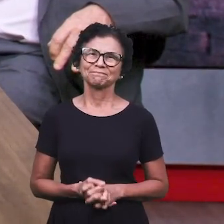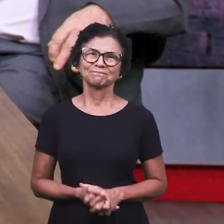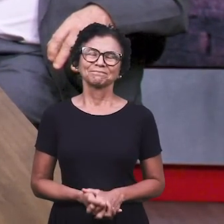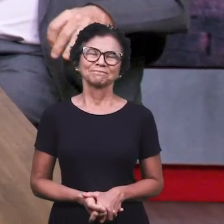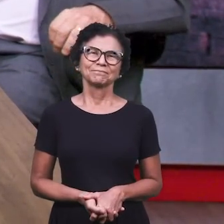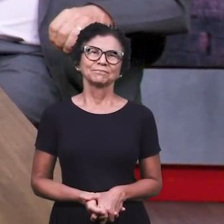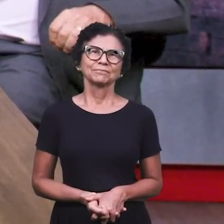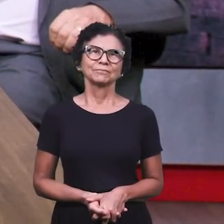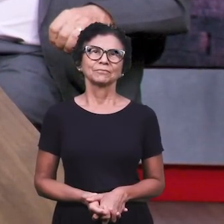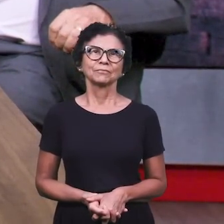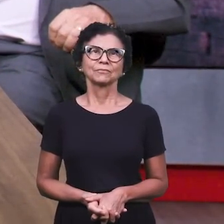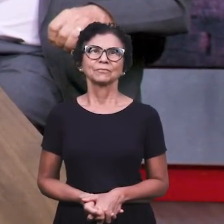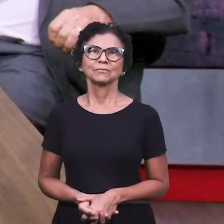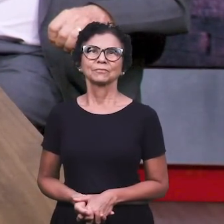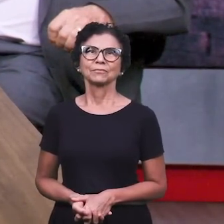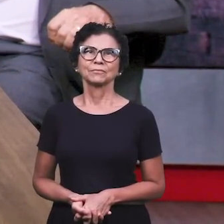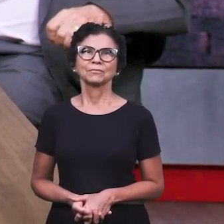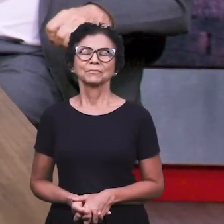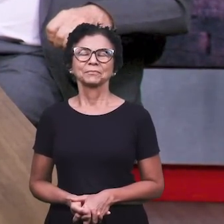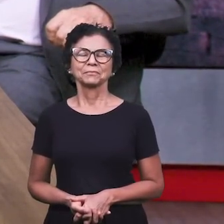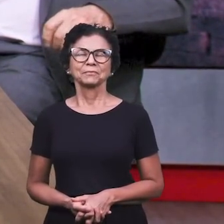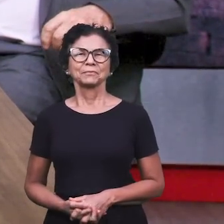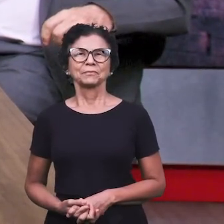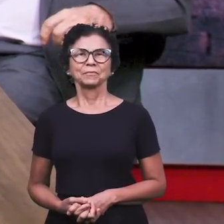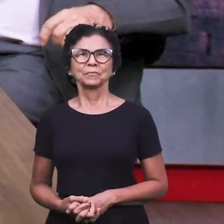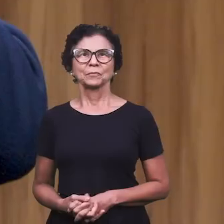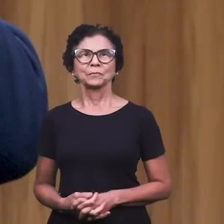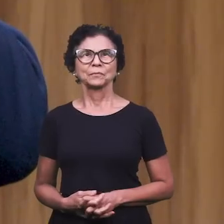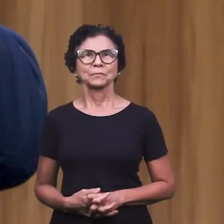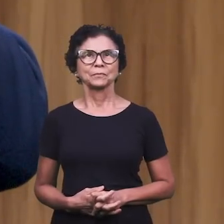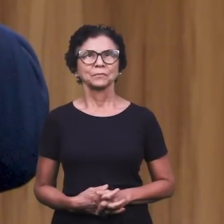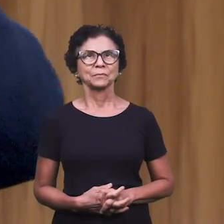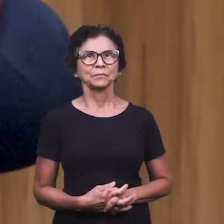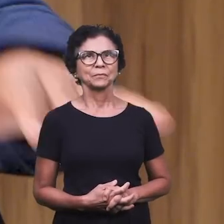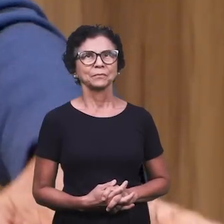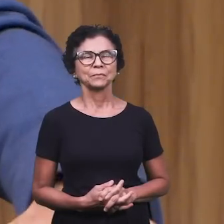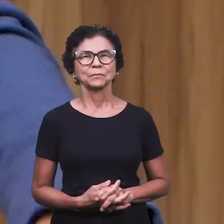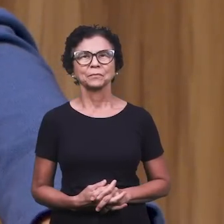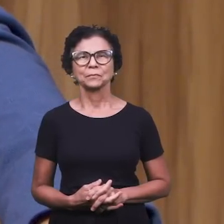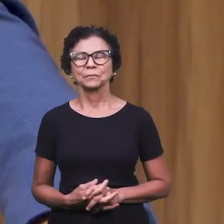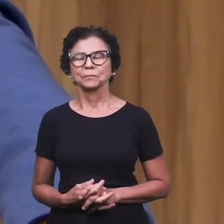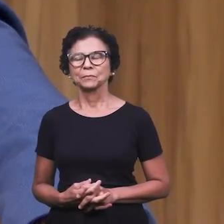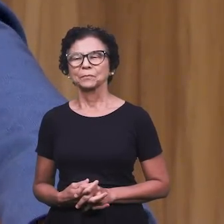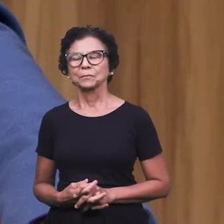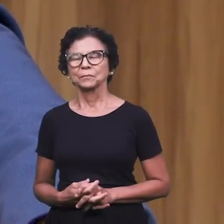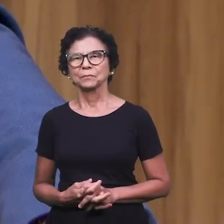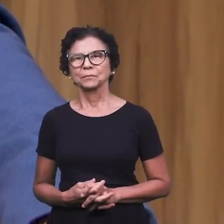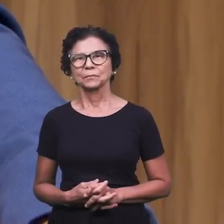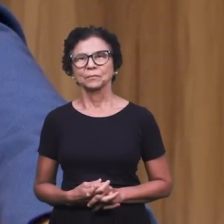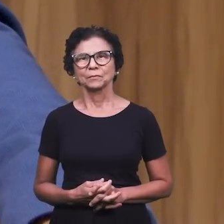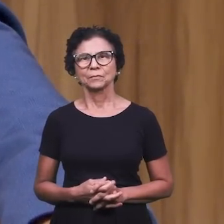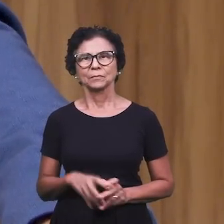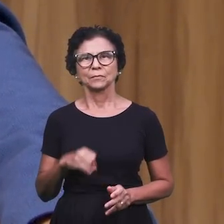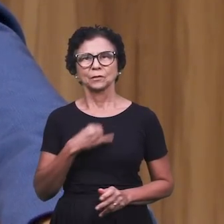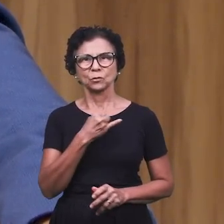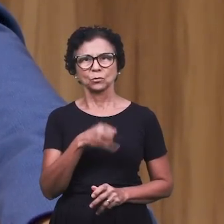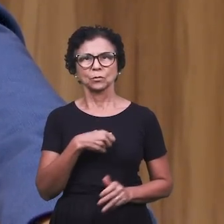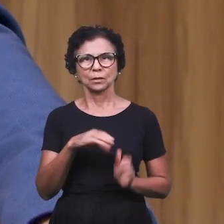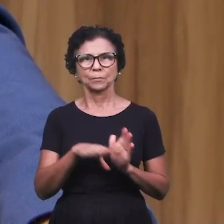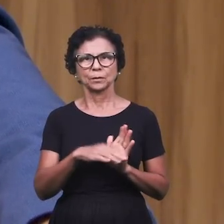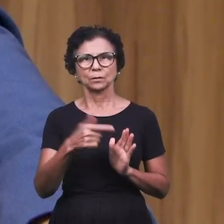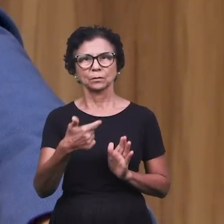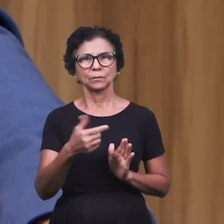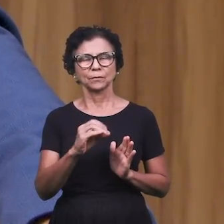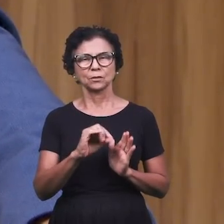Bom, João foi o primeiro a crer na ressurreição. Aqui em João 20, a partir do verso 1, fala sobre ele. O